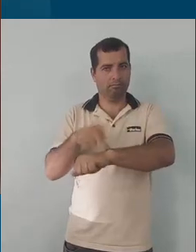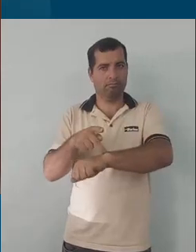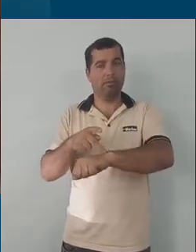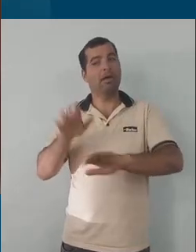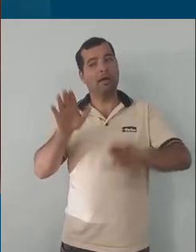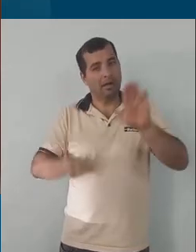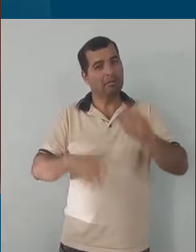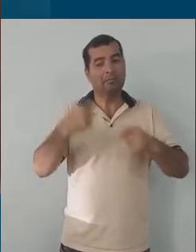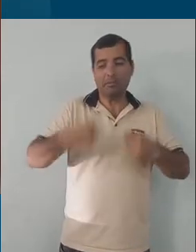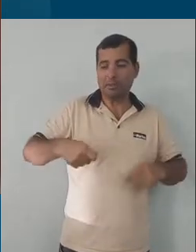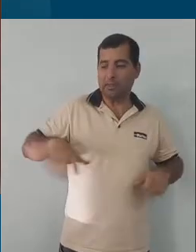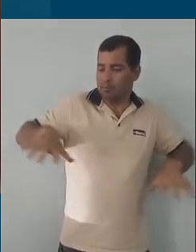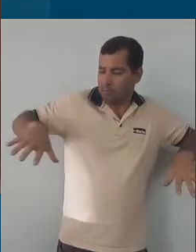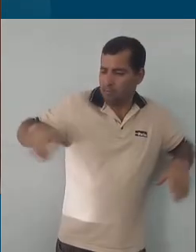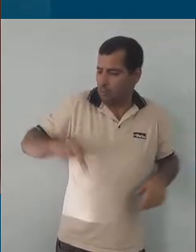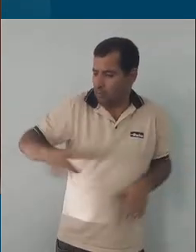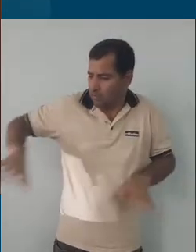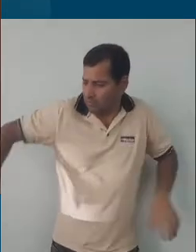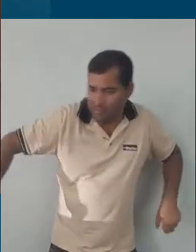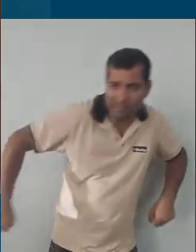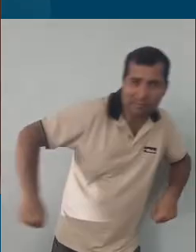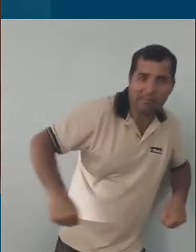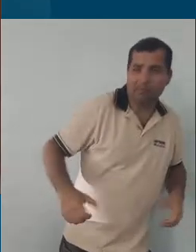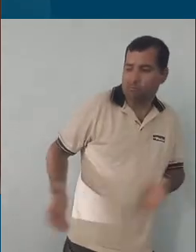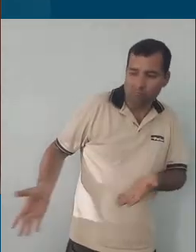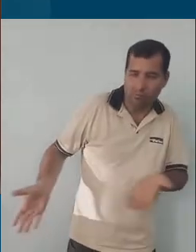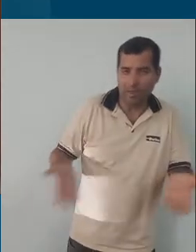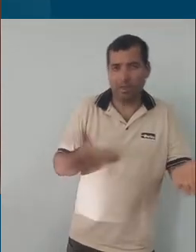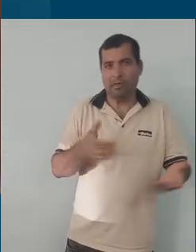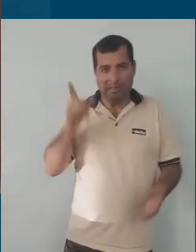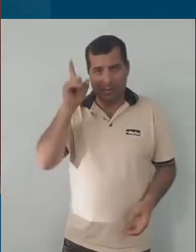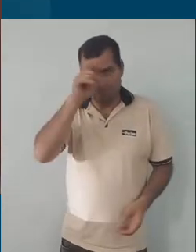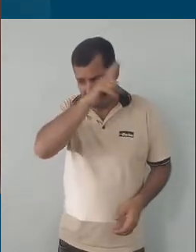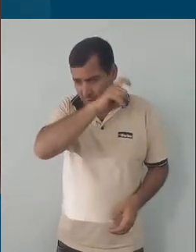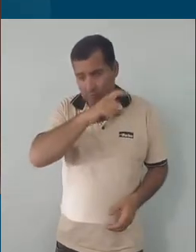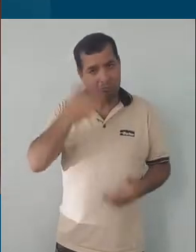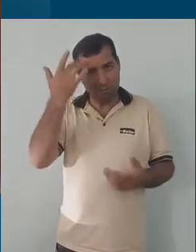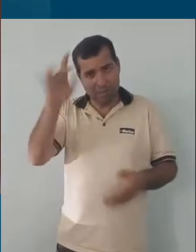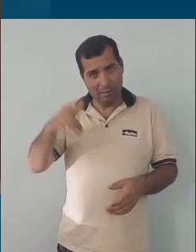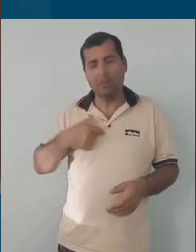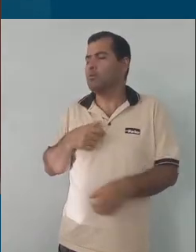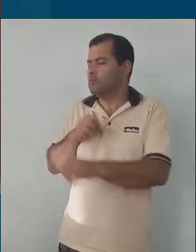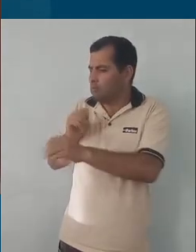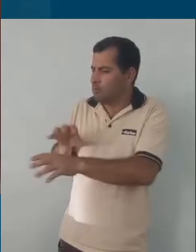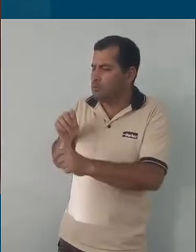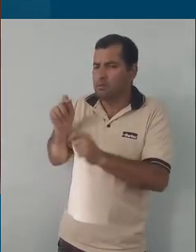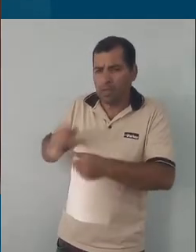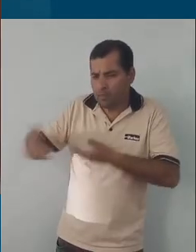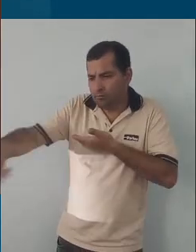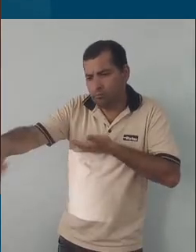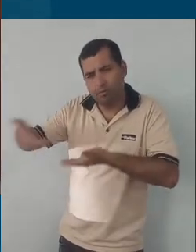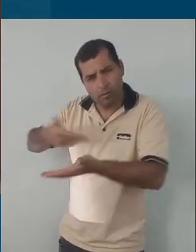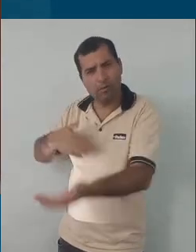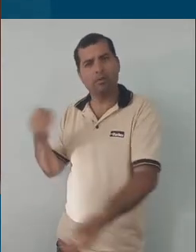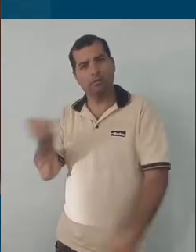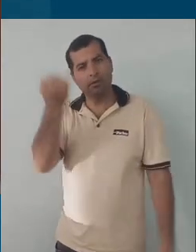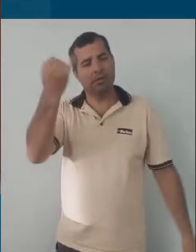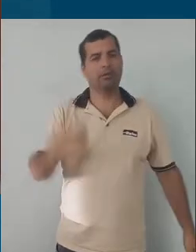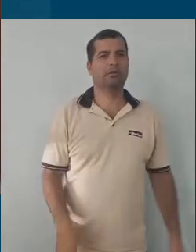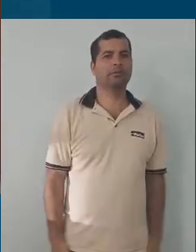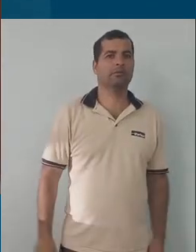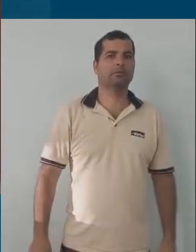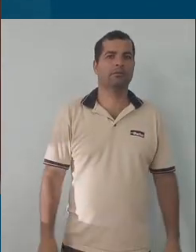professor, que tem dificuldade de fazer, porque nós não aprendemos a fazer tudo isso que a gente está sendo chamado a fazer, né? Então, eu